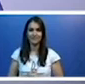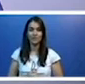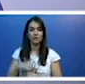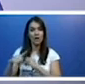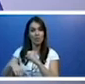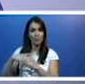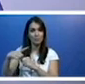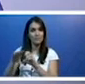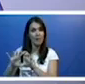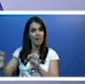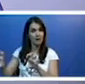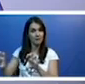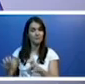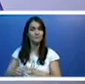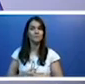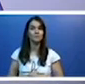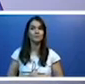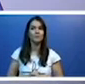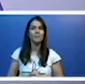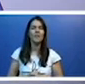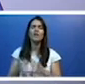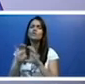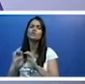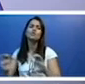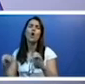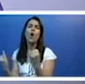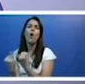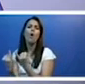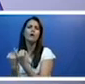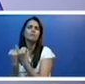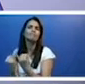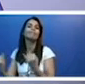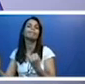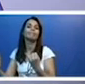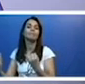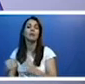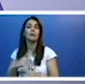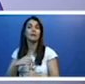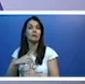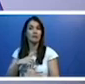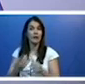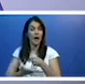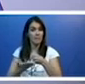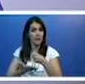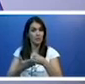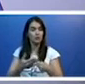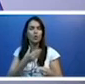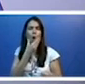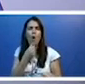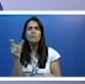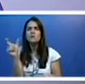átomos. Na dissociação iônica, do caso das bases de arrênios, são